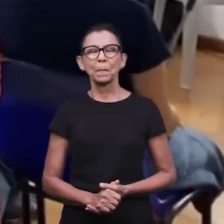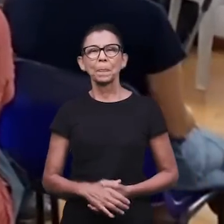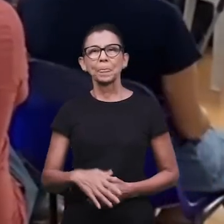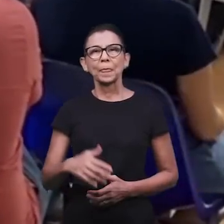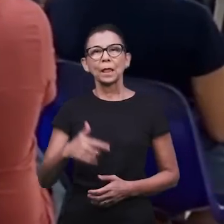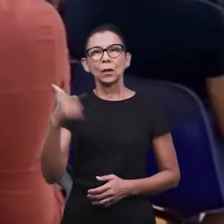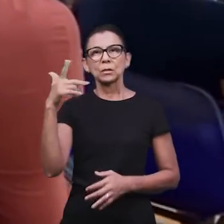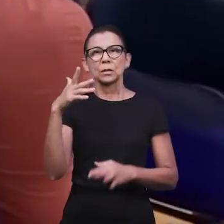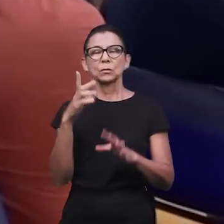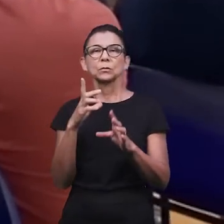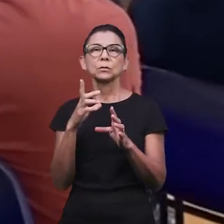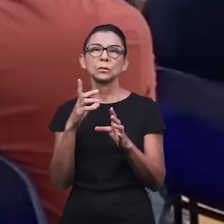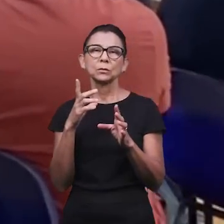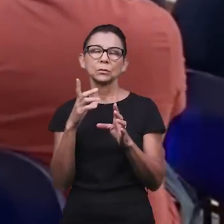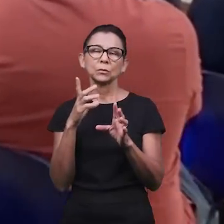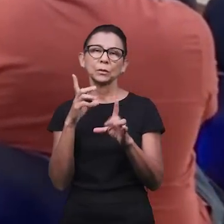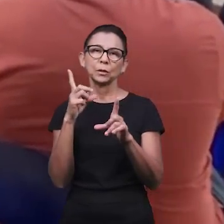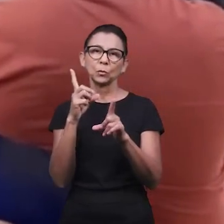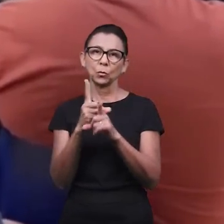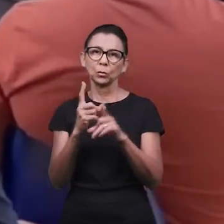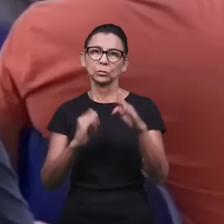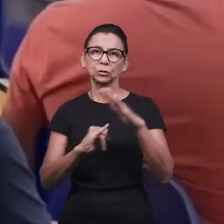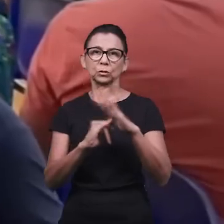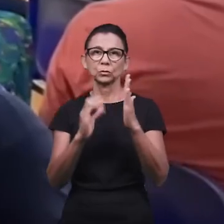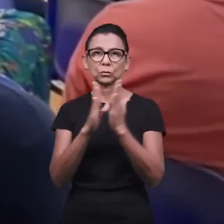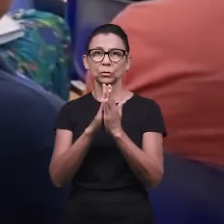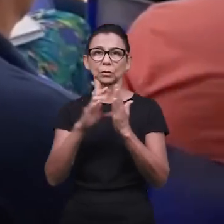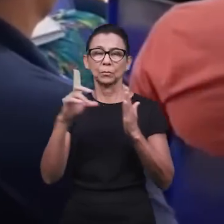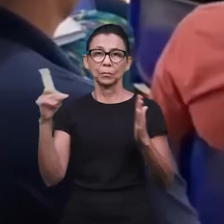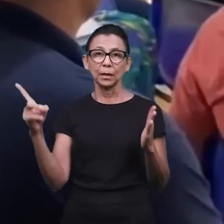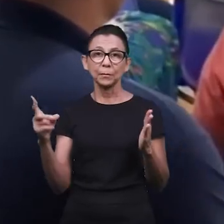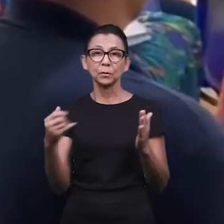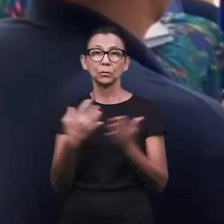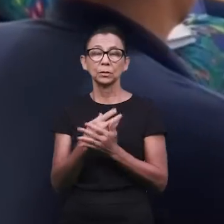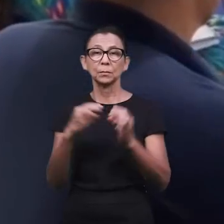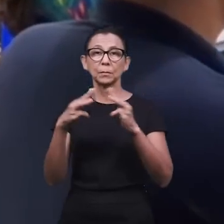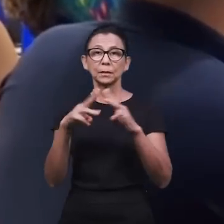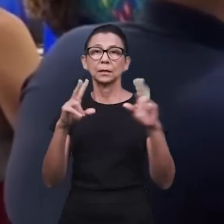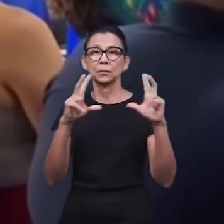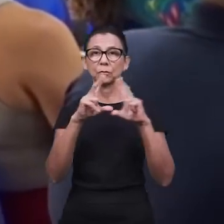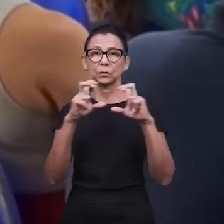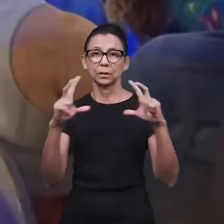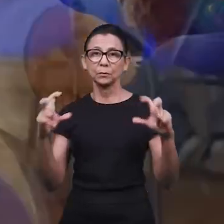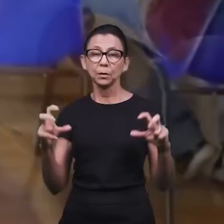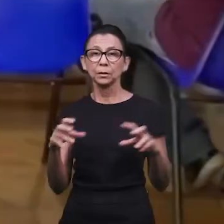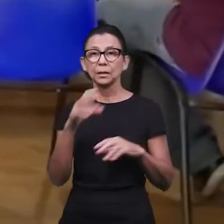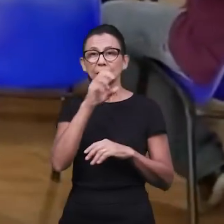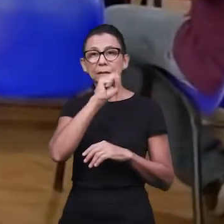encontro do Instituto Bíblico foi realizado no Manaim de Florianópolis no último sábado.